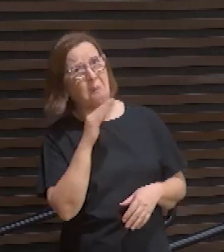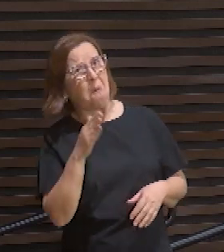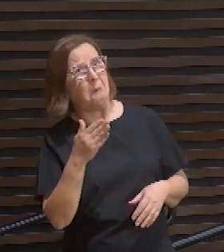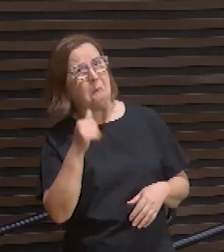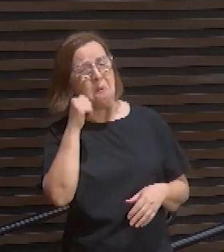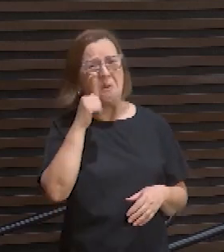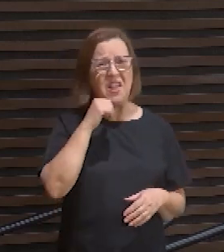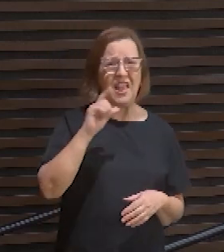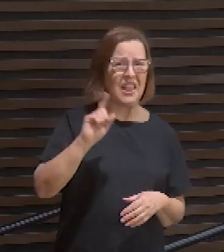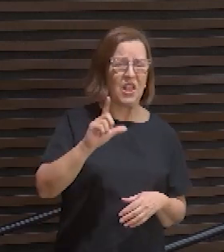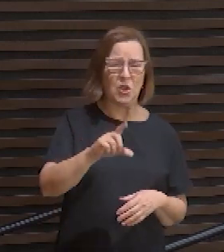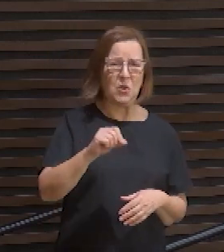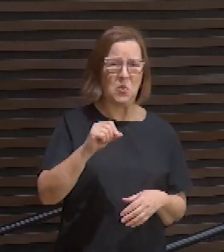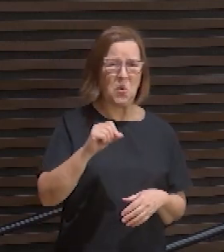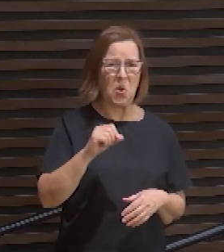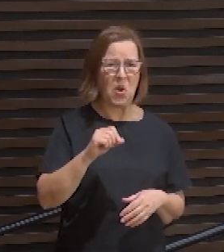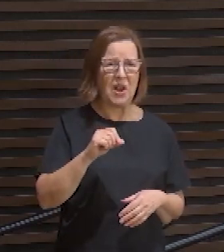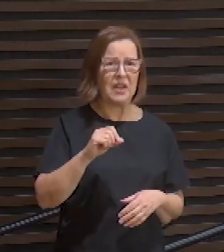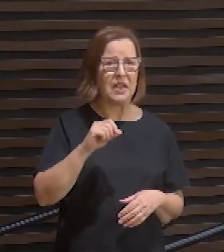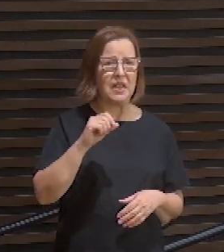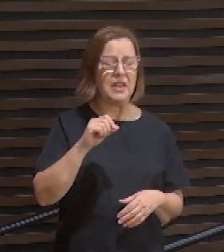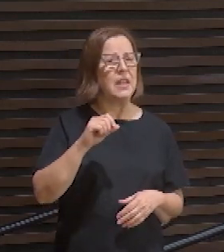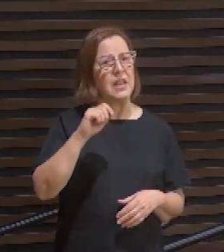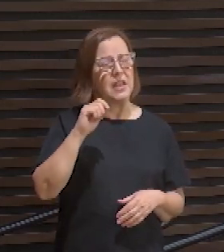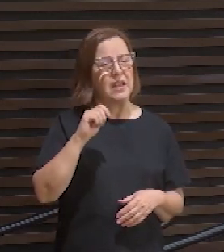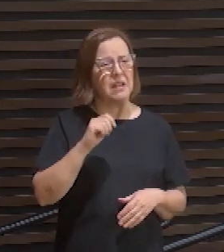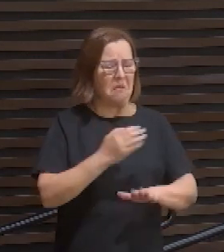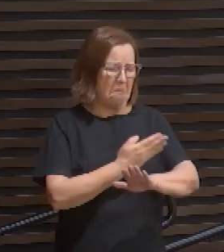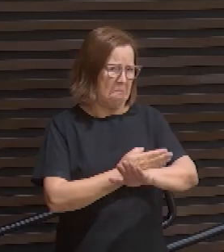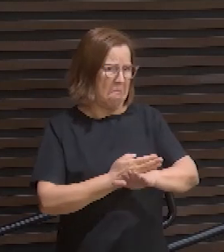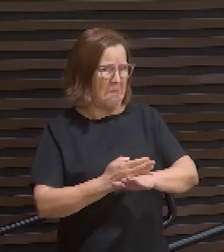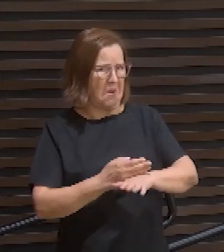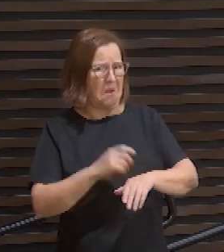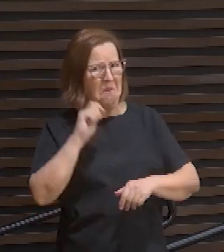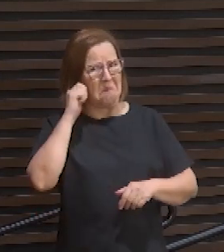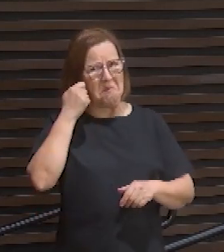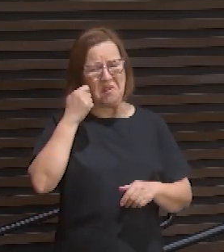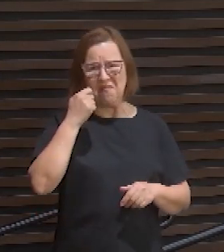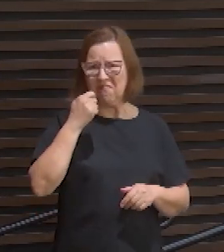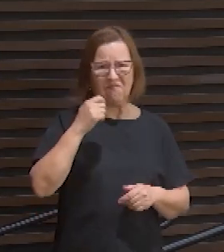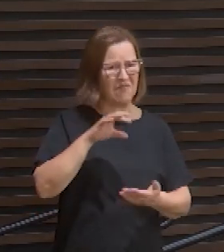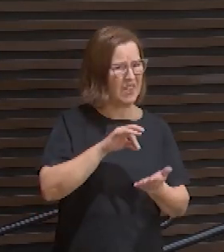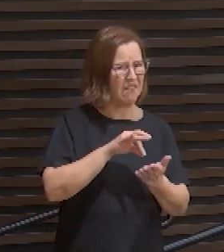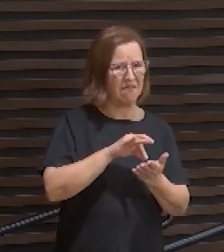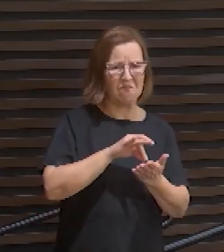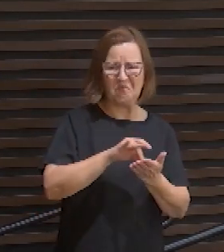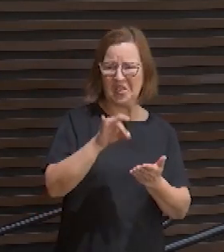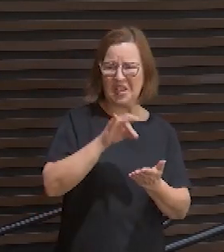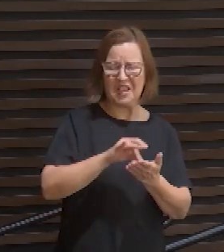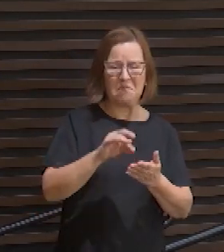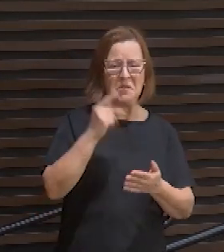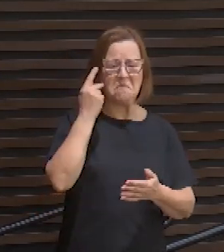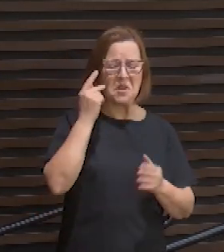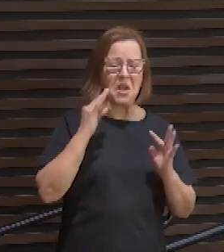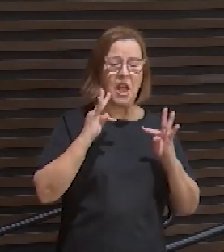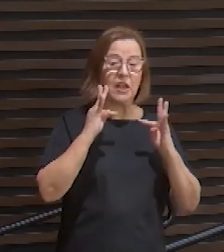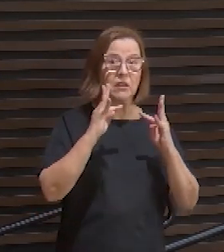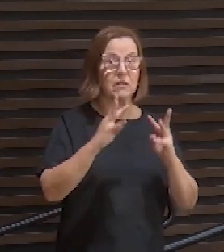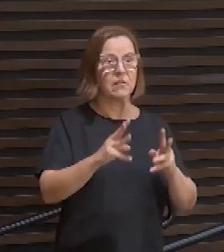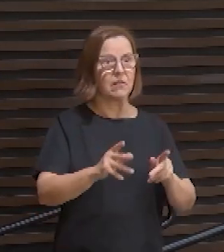de pele, não escolhe classe social. Ele é um inimigo comum a todos os homens.